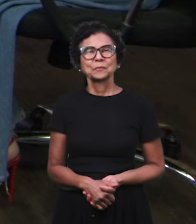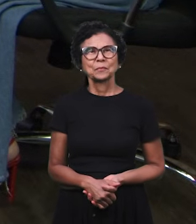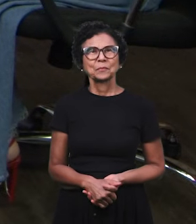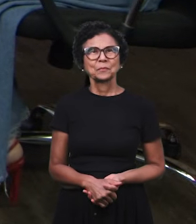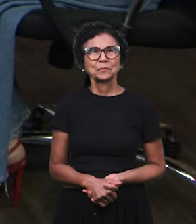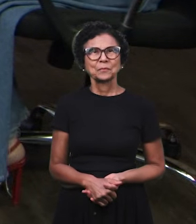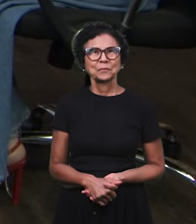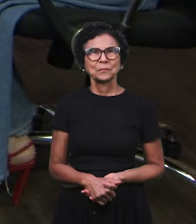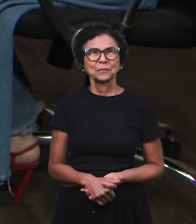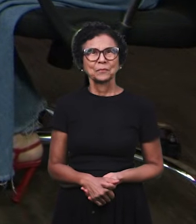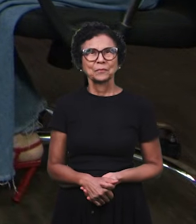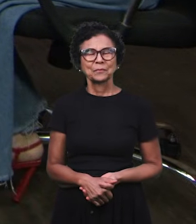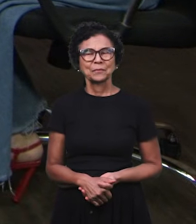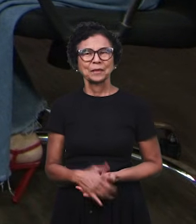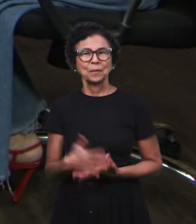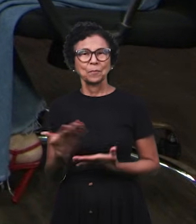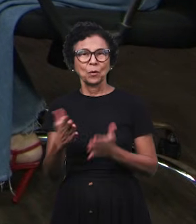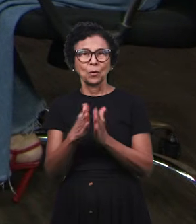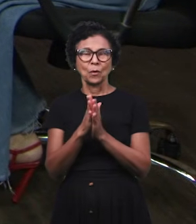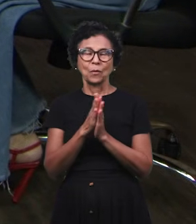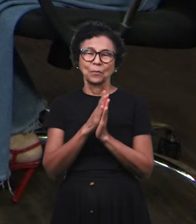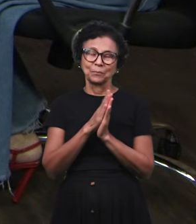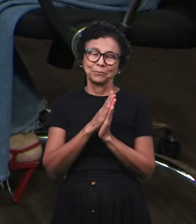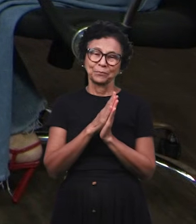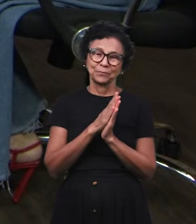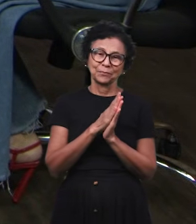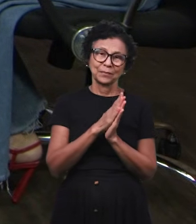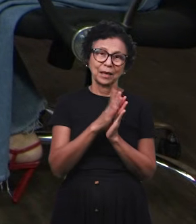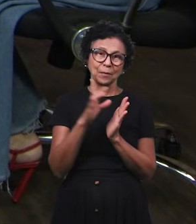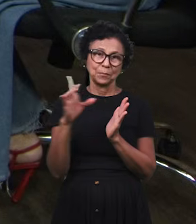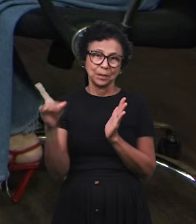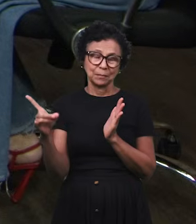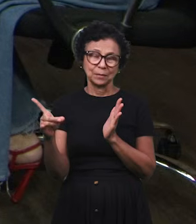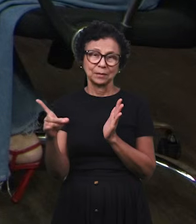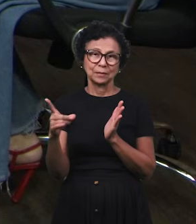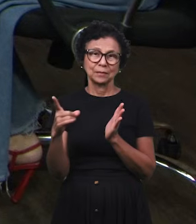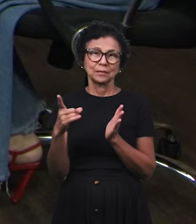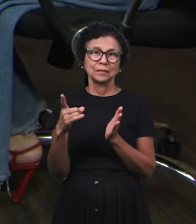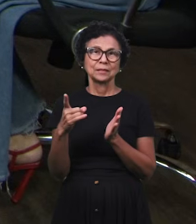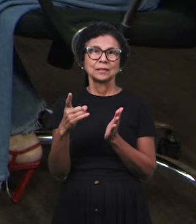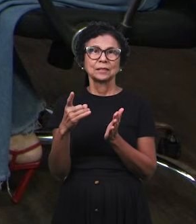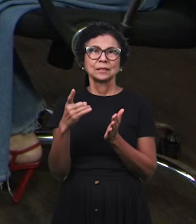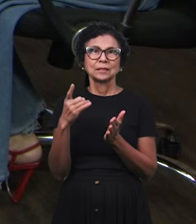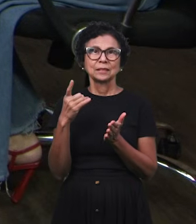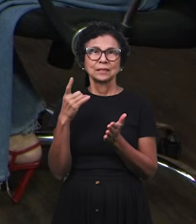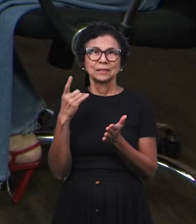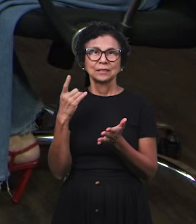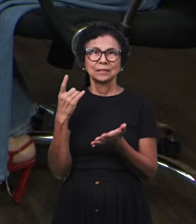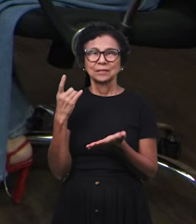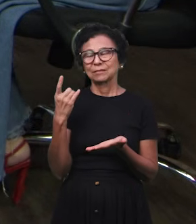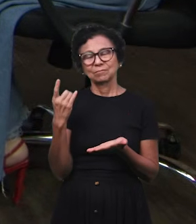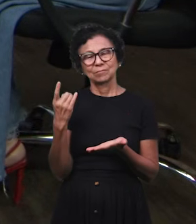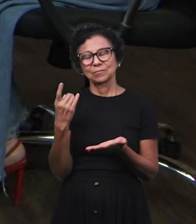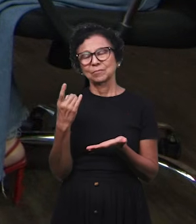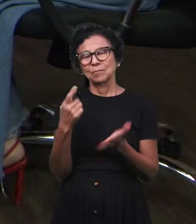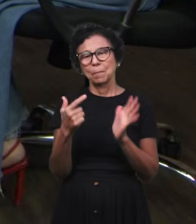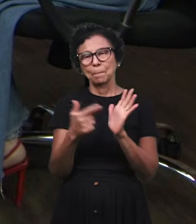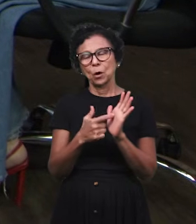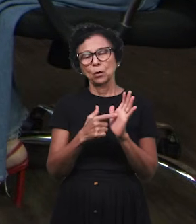de Abel a João, no Apocalipse, servos que fizeram do jeito que o Senhor mandou e